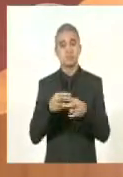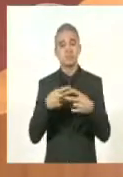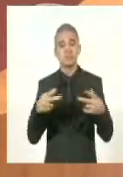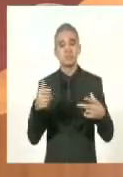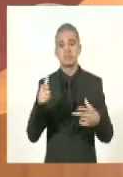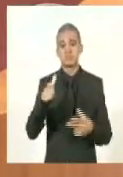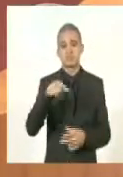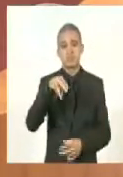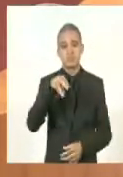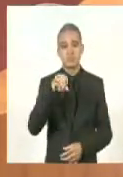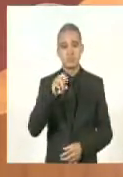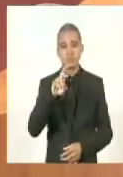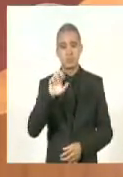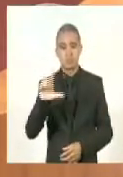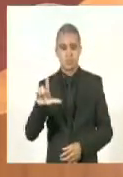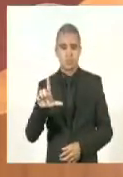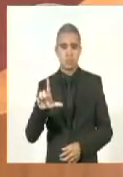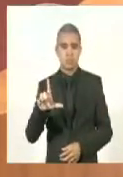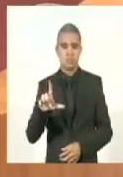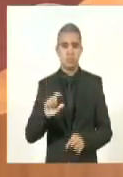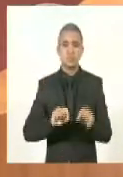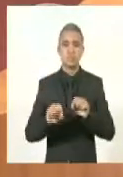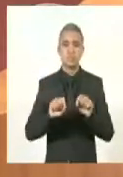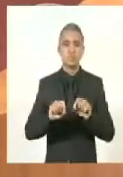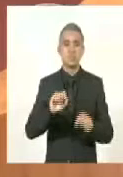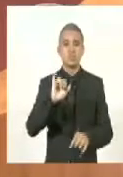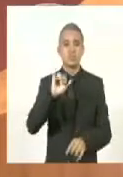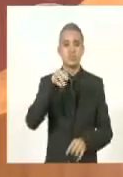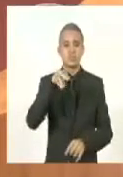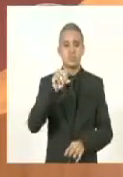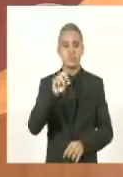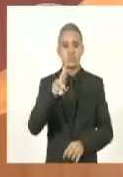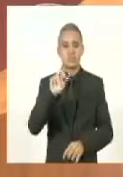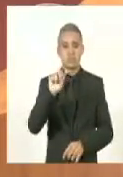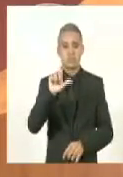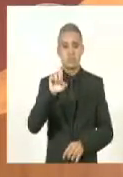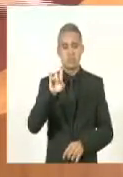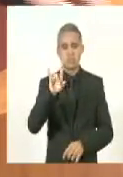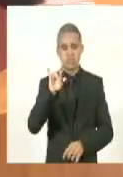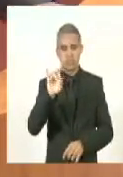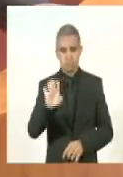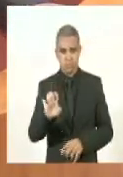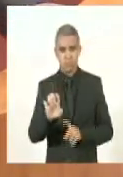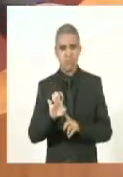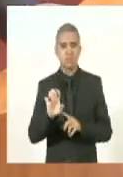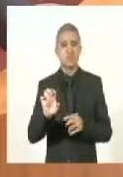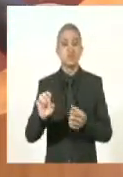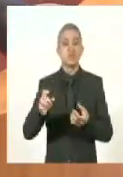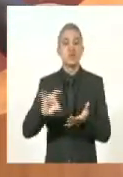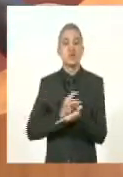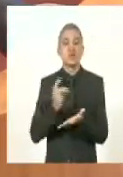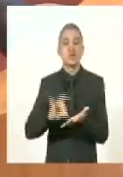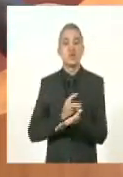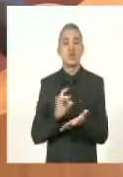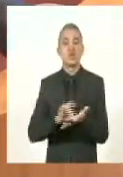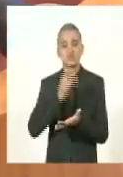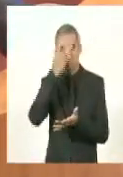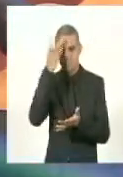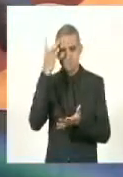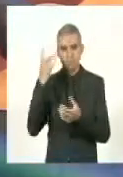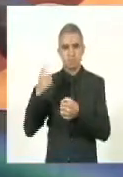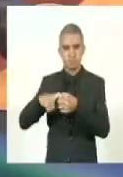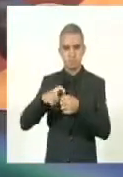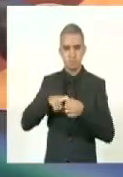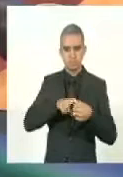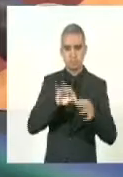dias. Imoralidades tais como contratação de parentes de aliados e lideranças políticas. Mas a